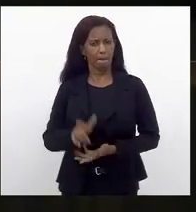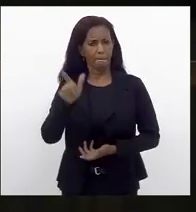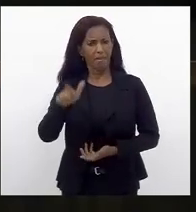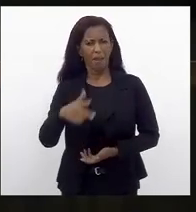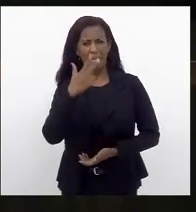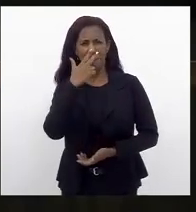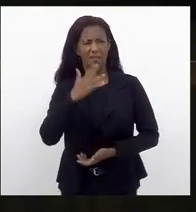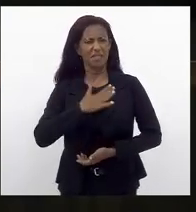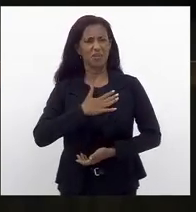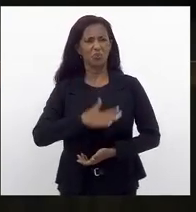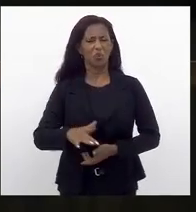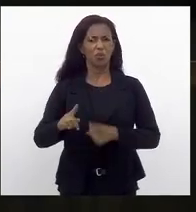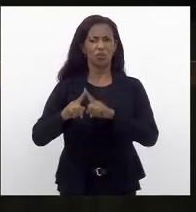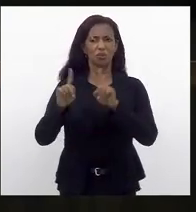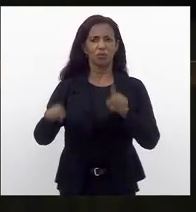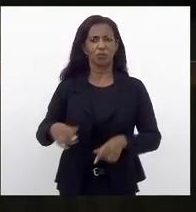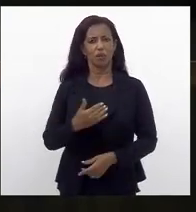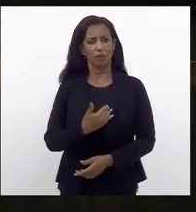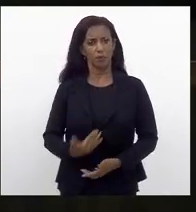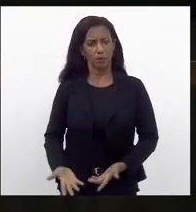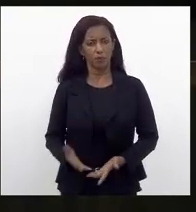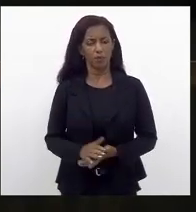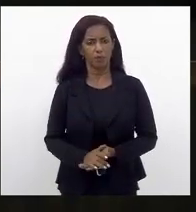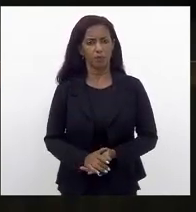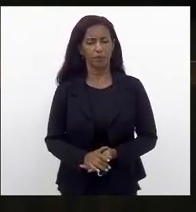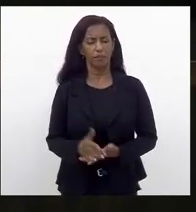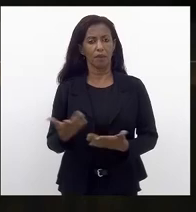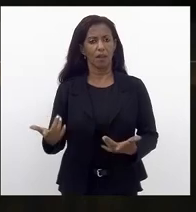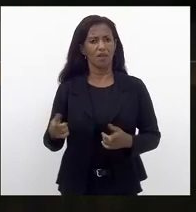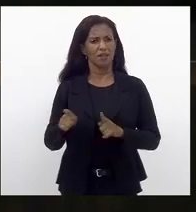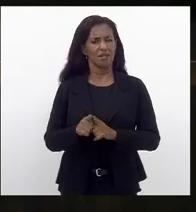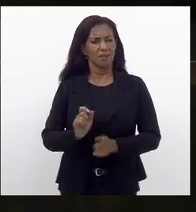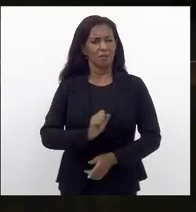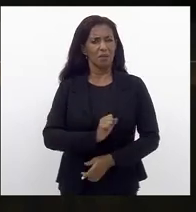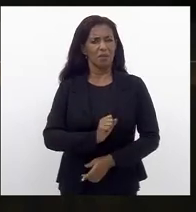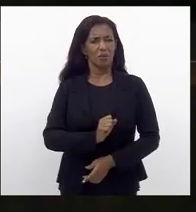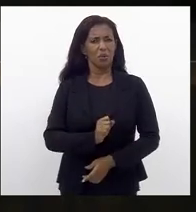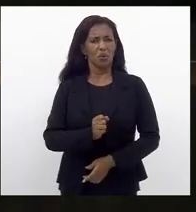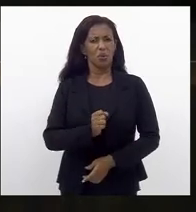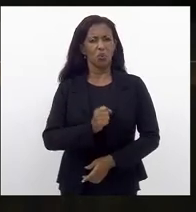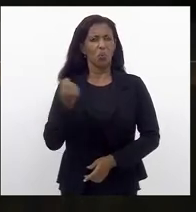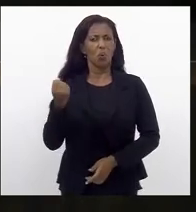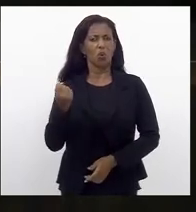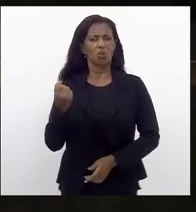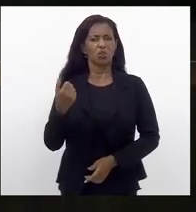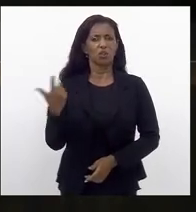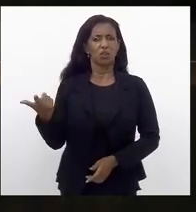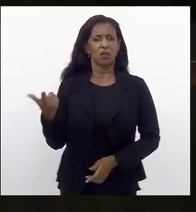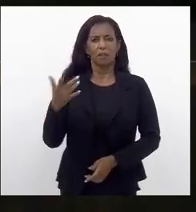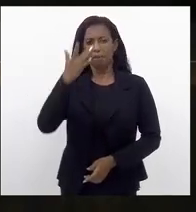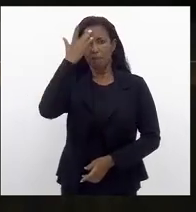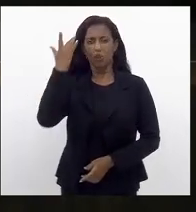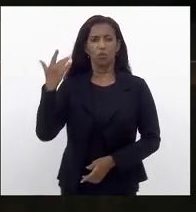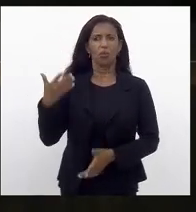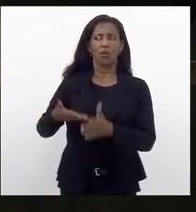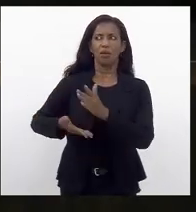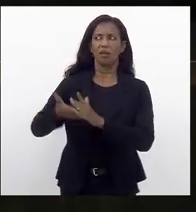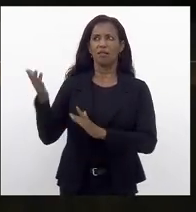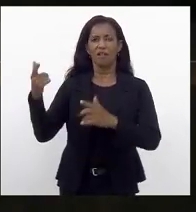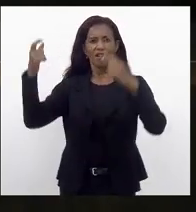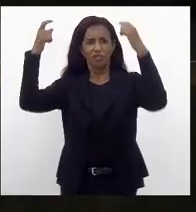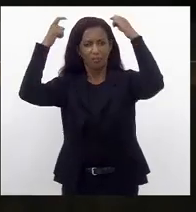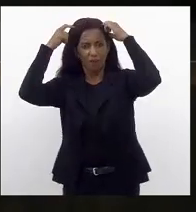verdadeiro Rua aos servidores públicos assim como Aldeia a empregada que viaja para a Disney e o filho do porteiro que chega à universidade